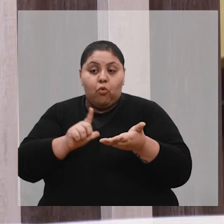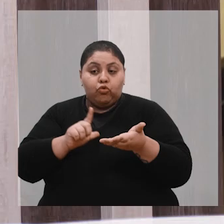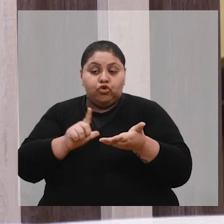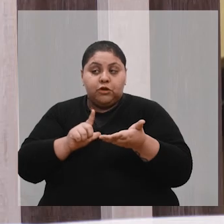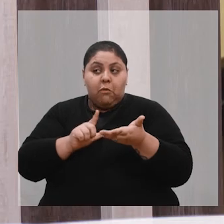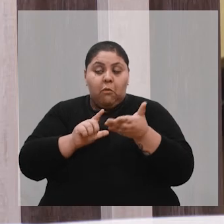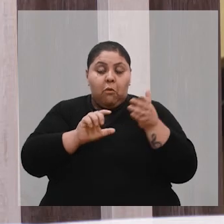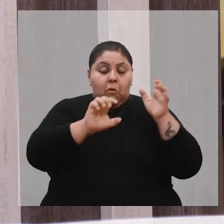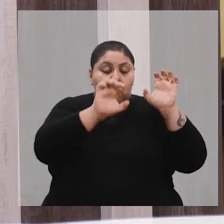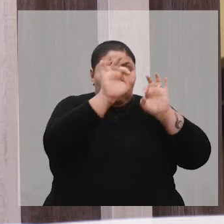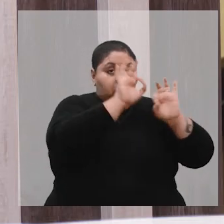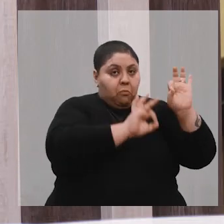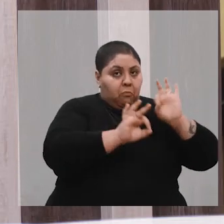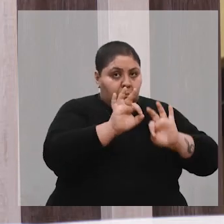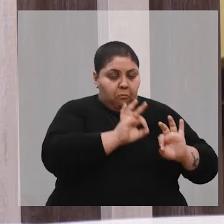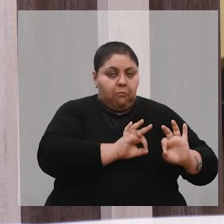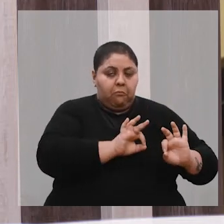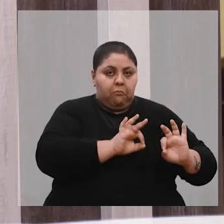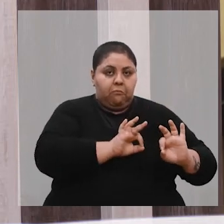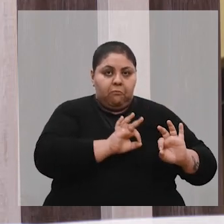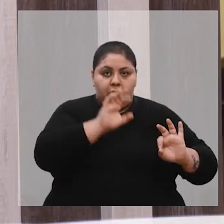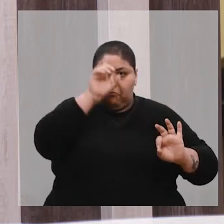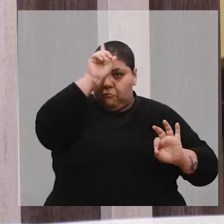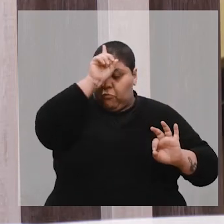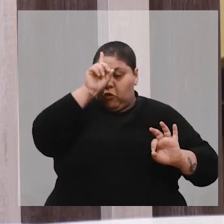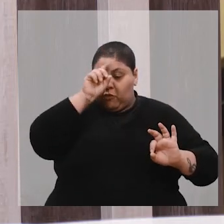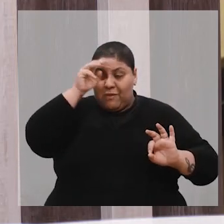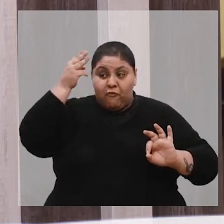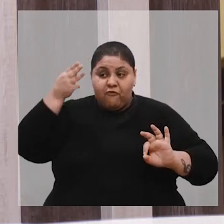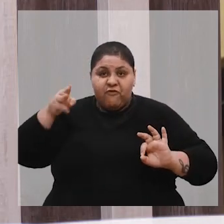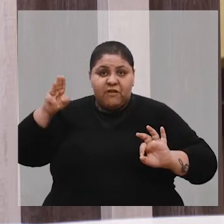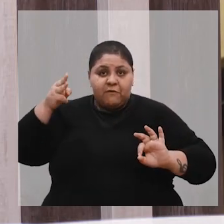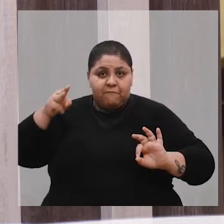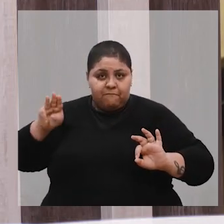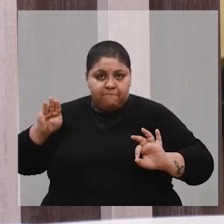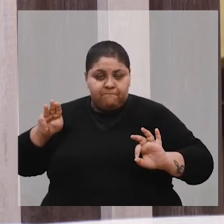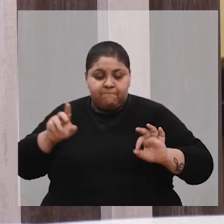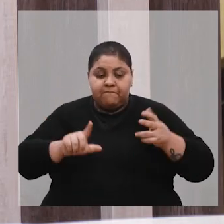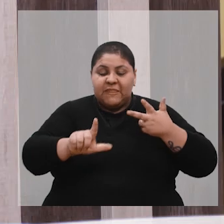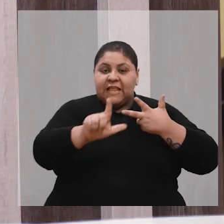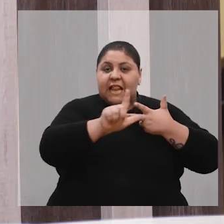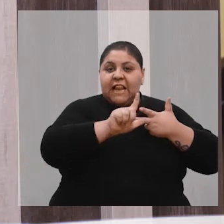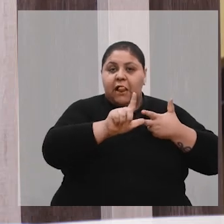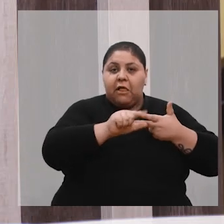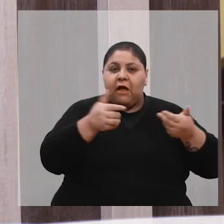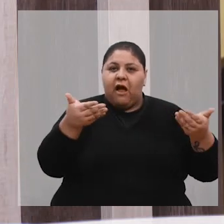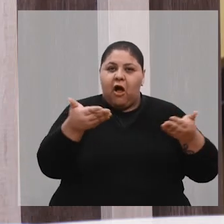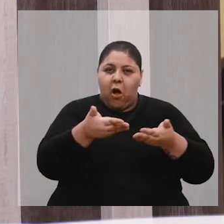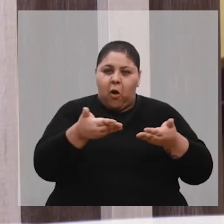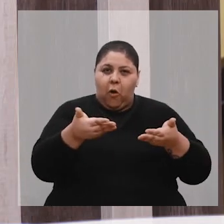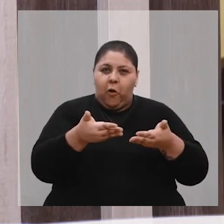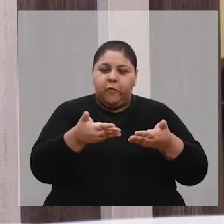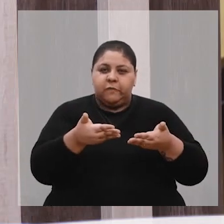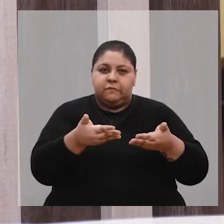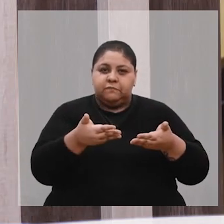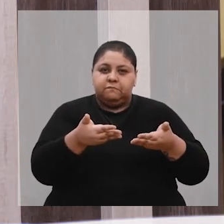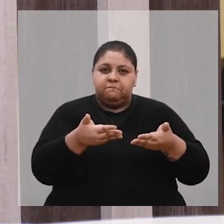de estruturar a unidade no Hospital Virvi Ramos. E o Legislativo entra